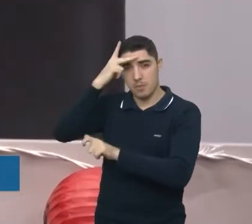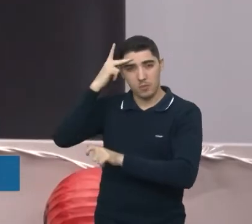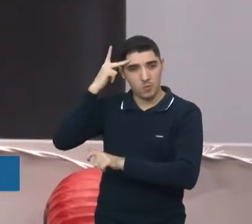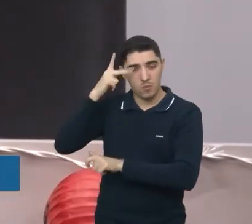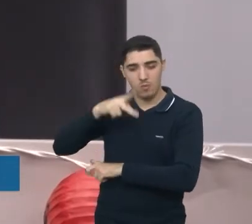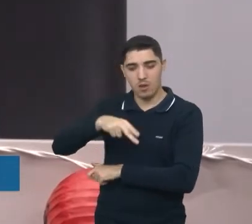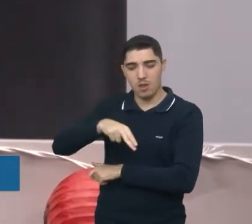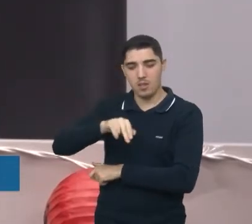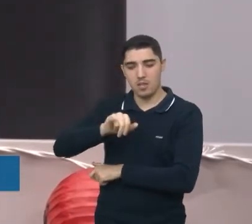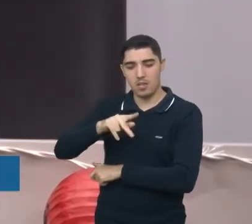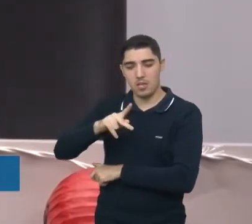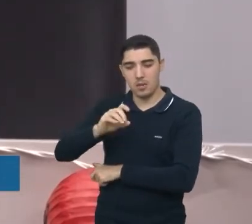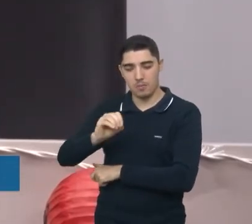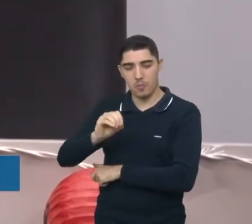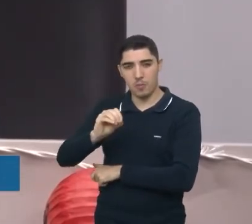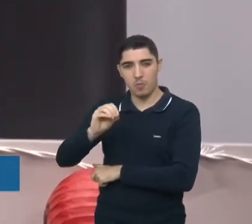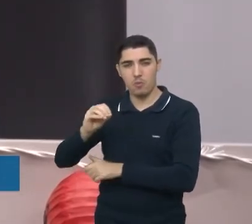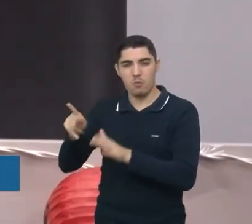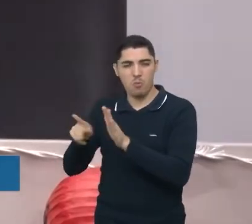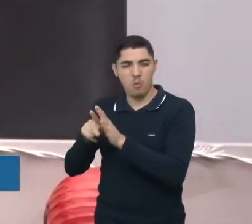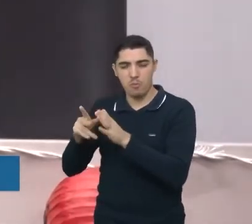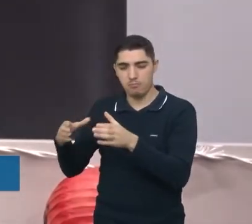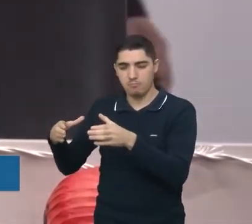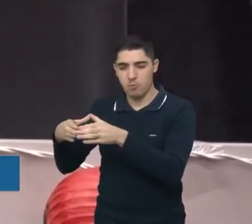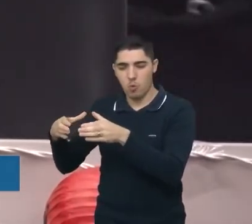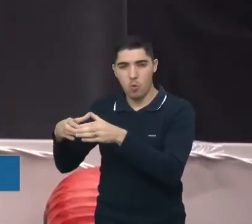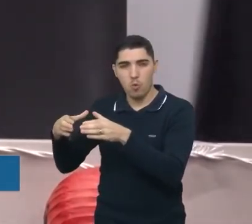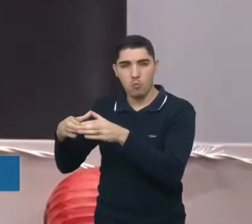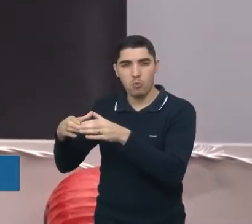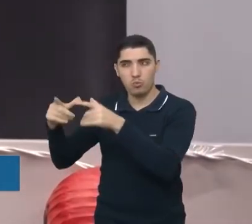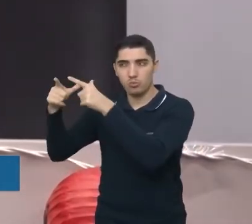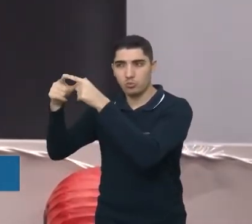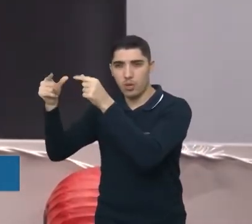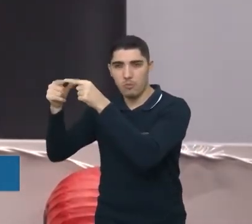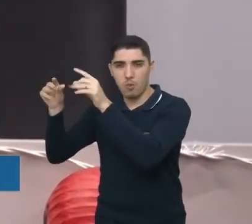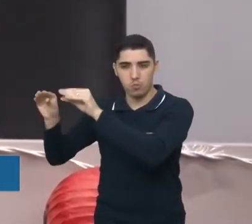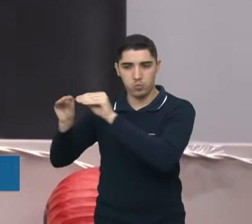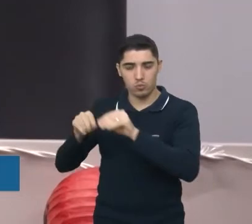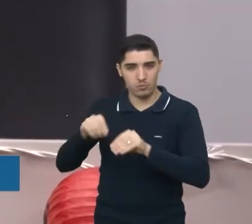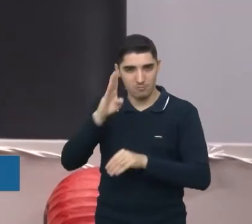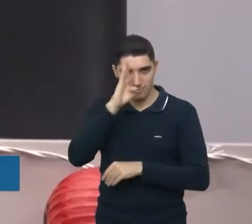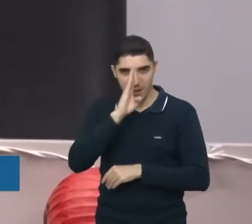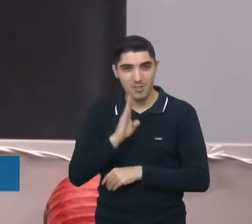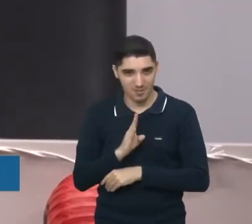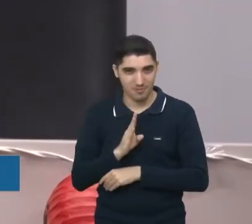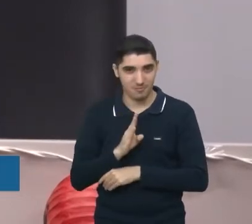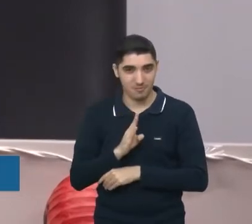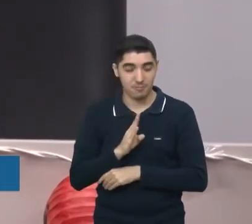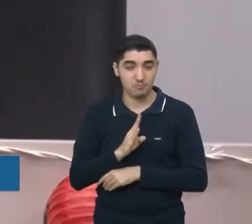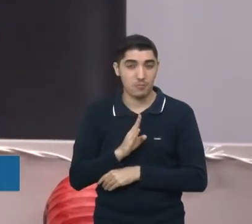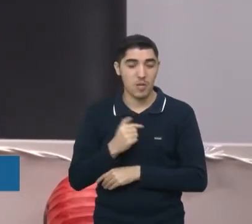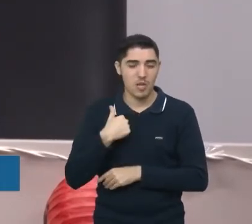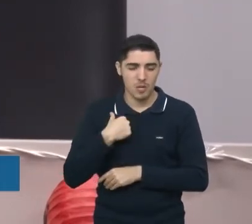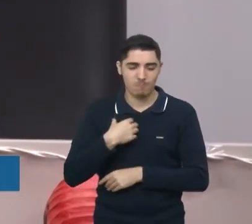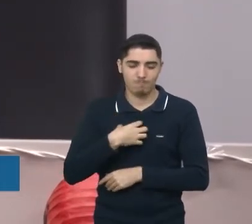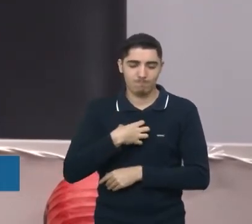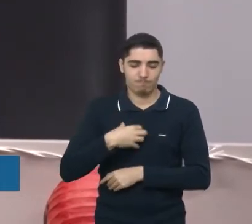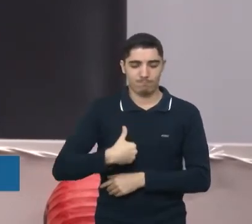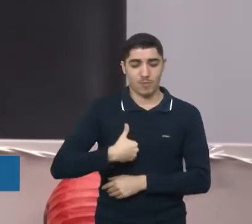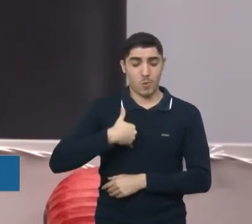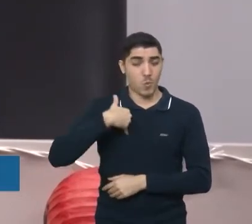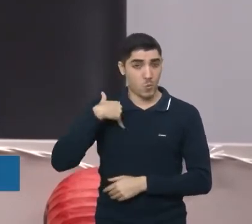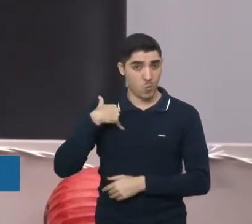nipo-brasileira, e, sem dúvida nenhuma, é um orgulho de